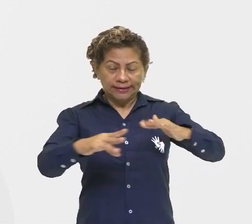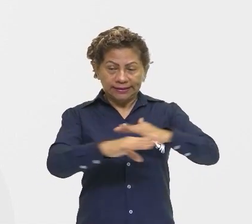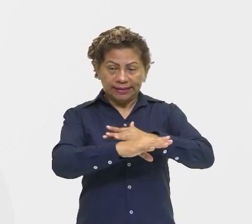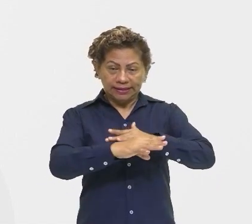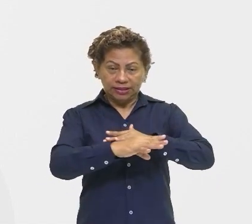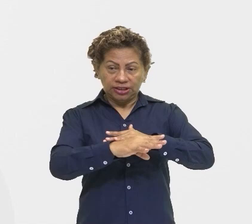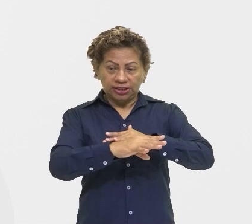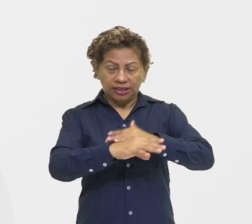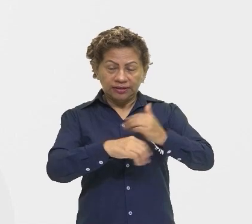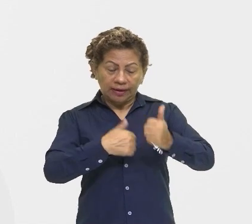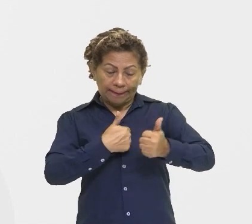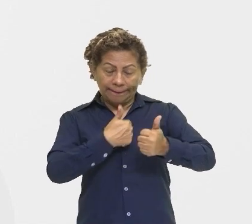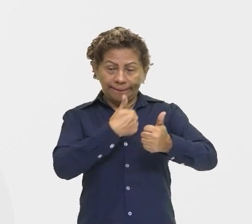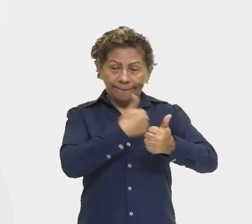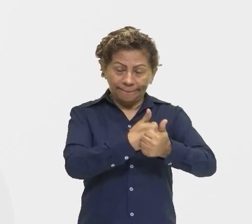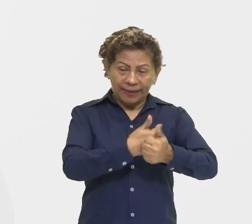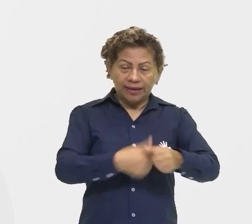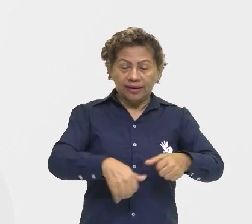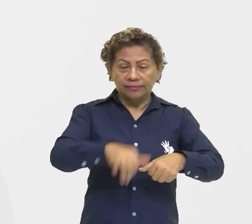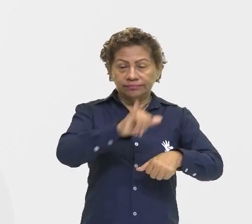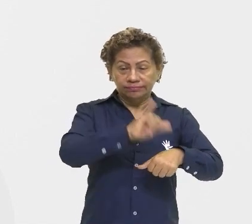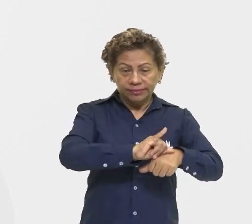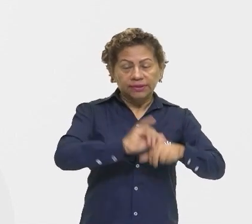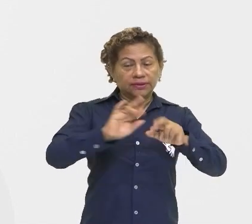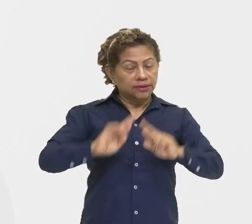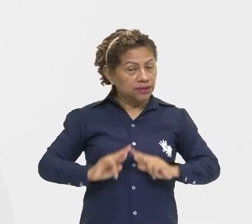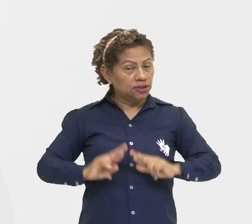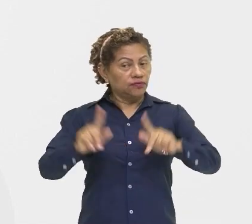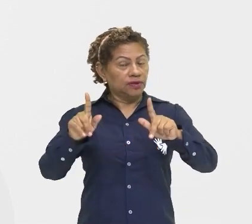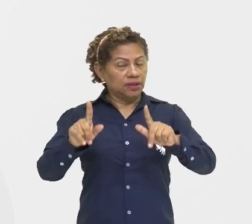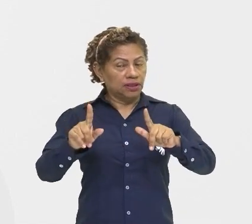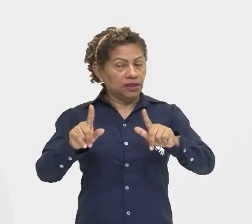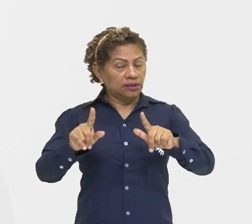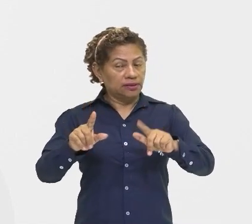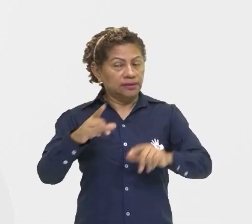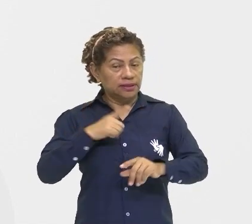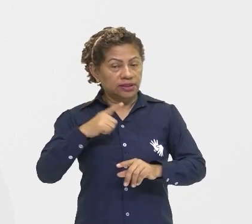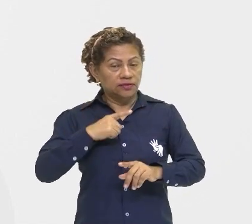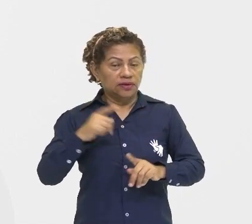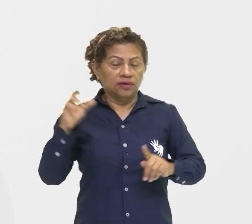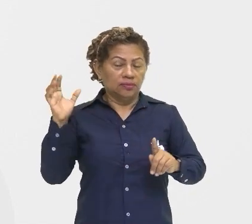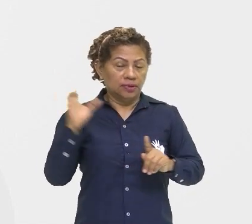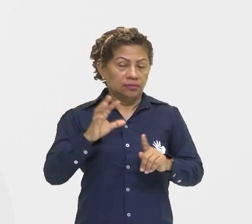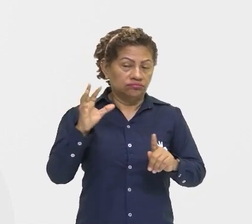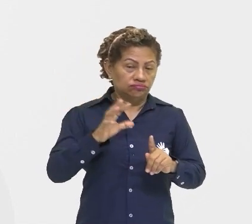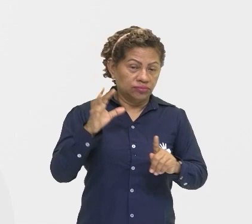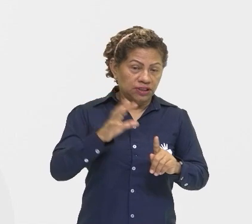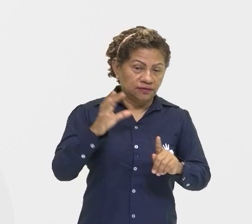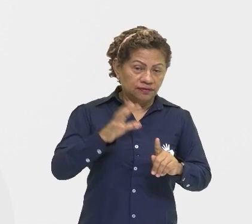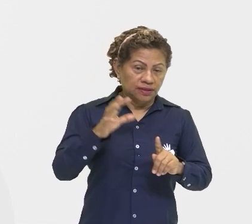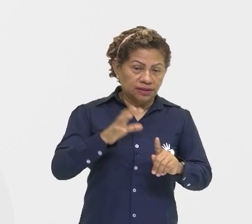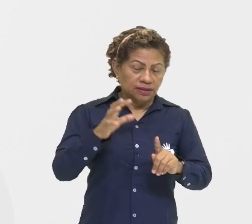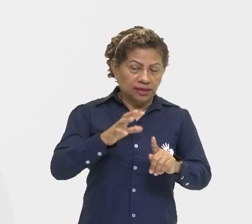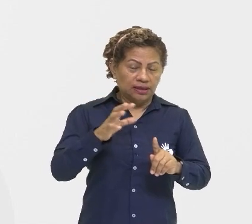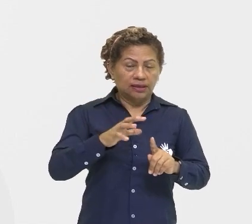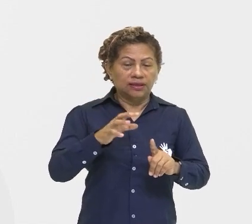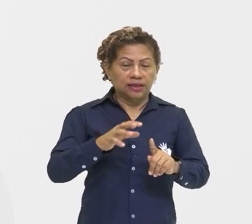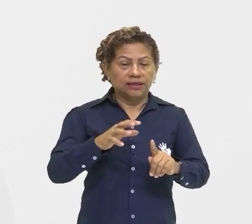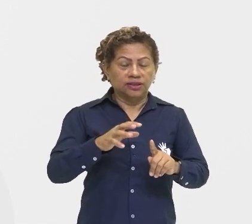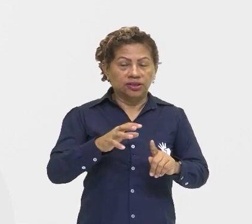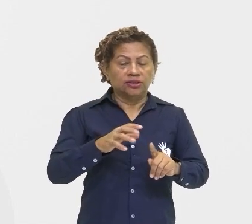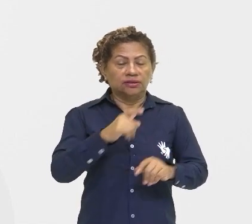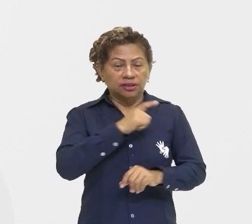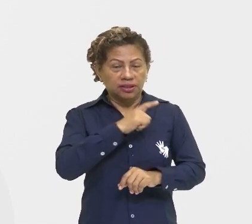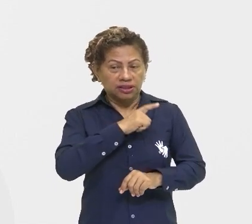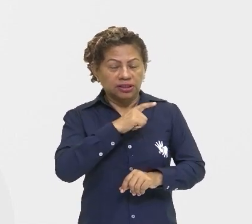a cidade for um polo de turismo, ou se ela estiver sob influência de uma de impactos ambientais de algum